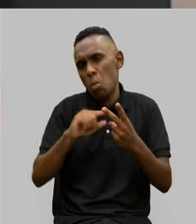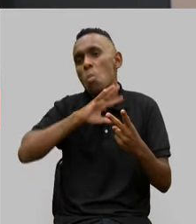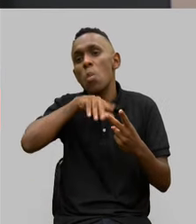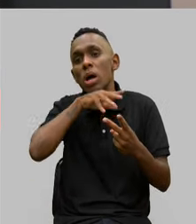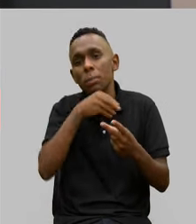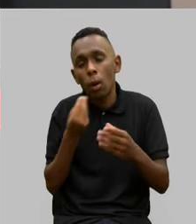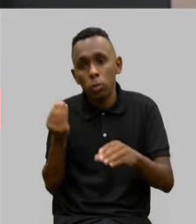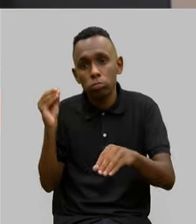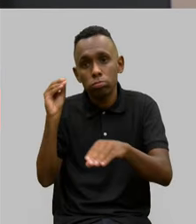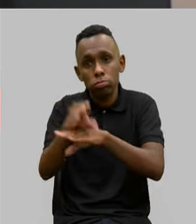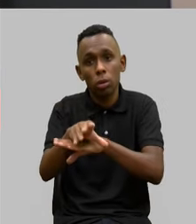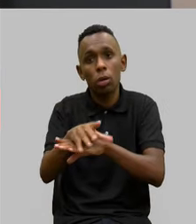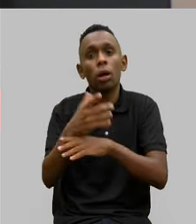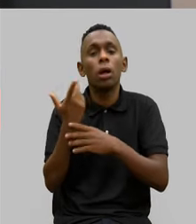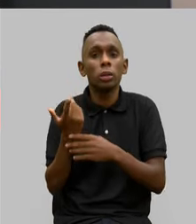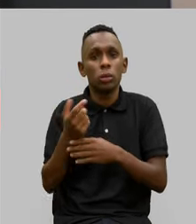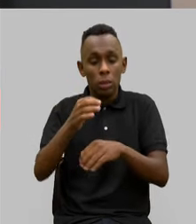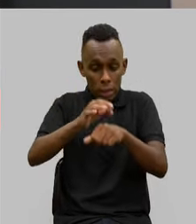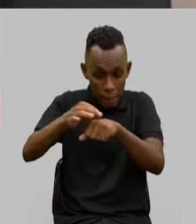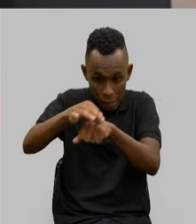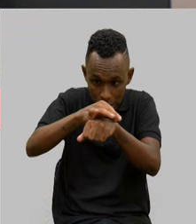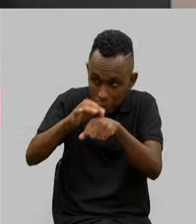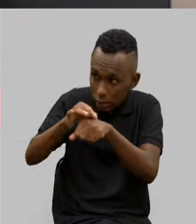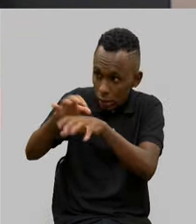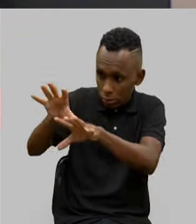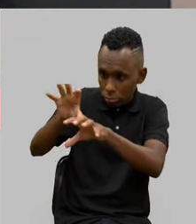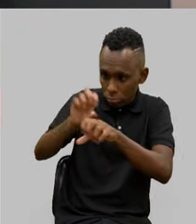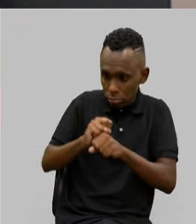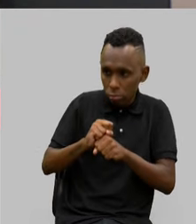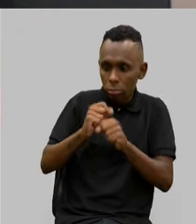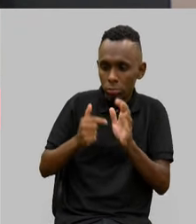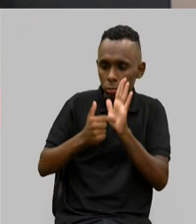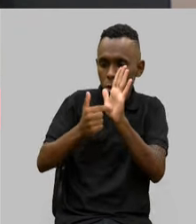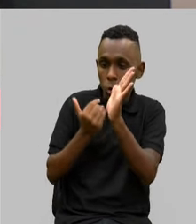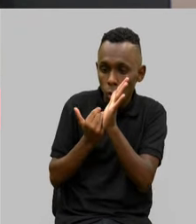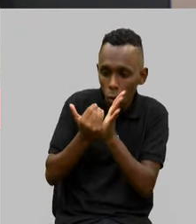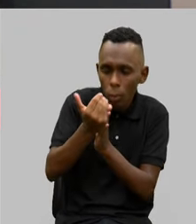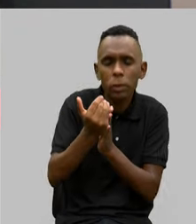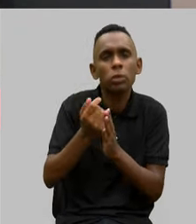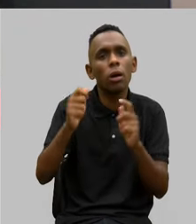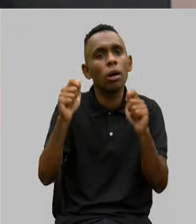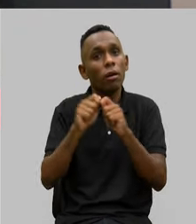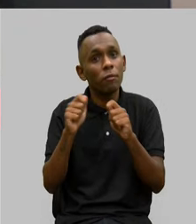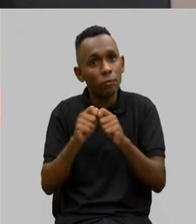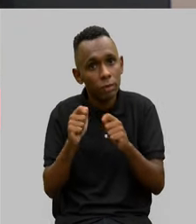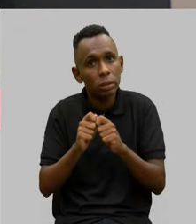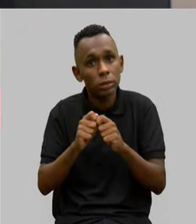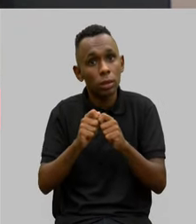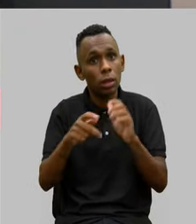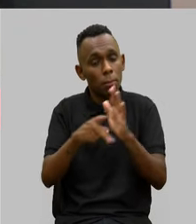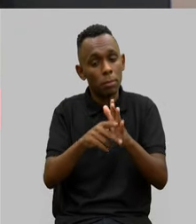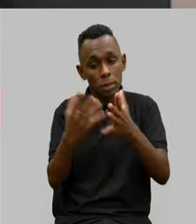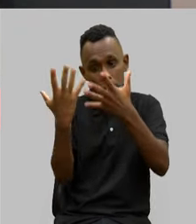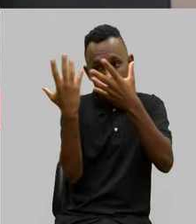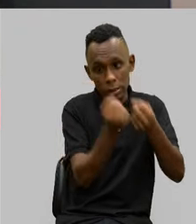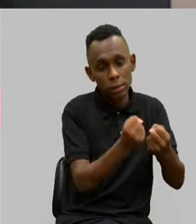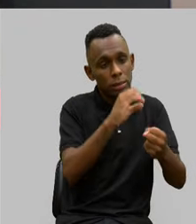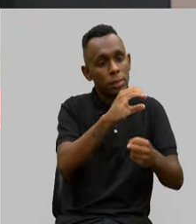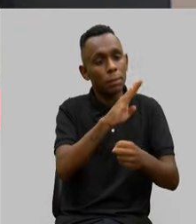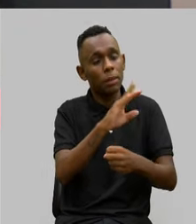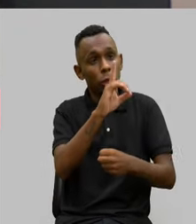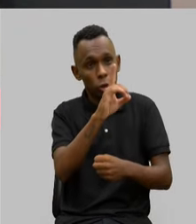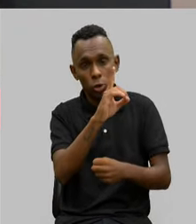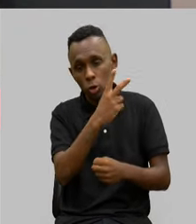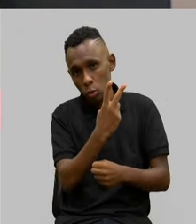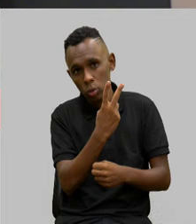a partir daí as suas células vão vão pegar aquele Gene e vão começar a expressar a gente vai fazer isso para o receptor cb2 no cérebro